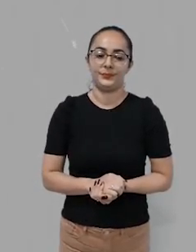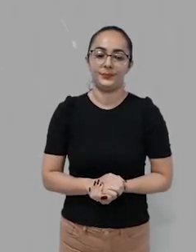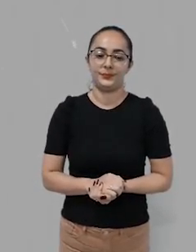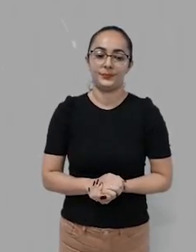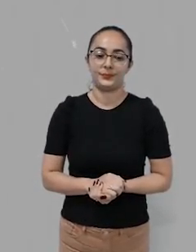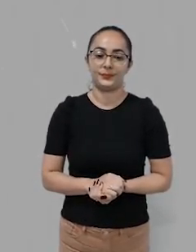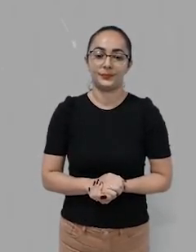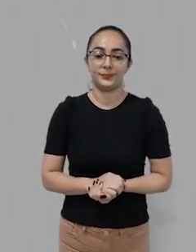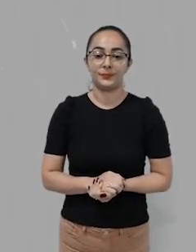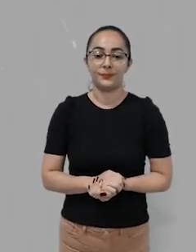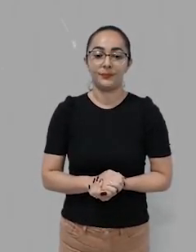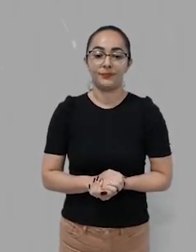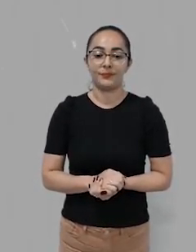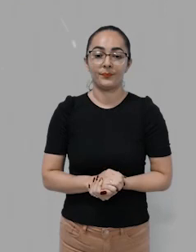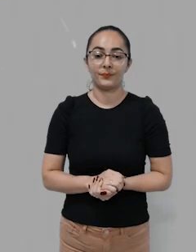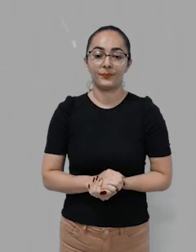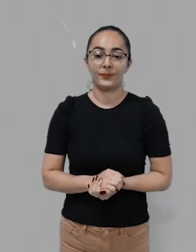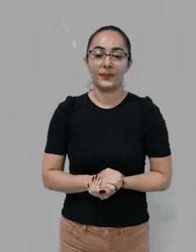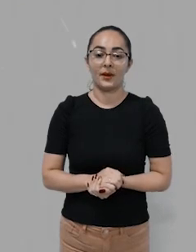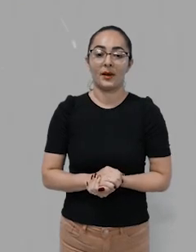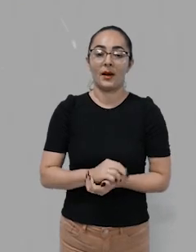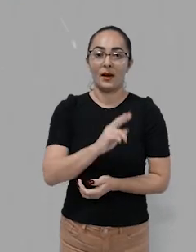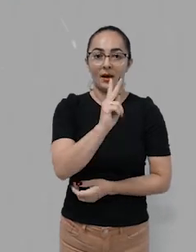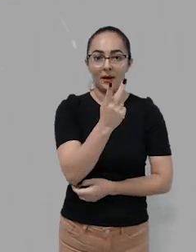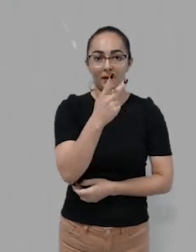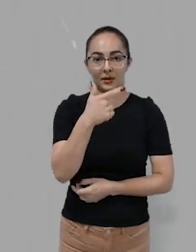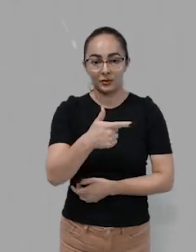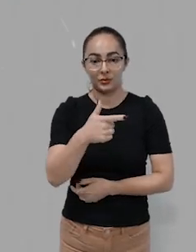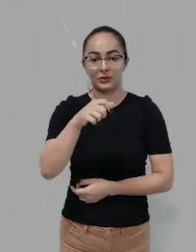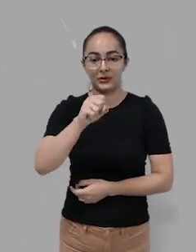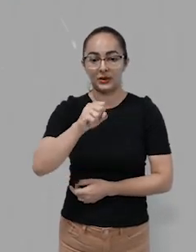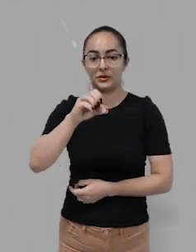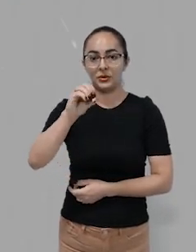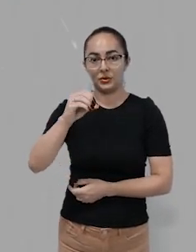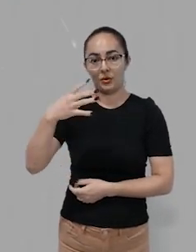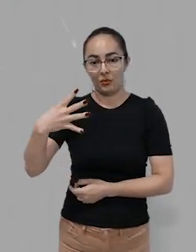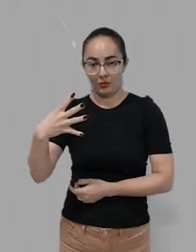sulfúrico. Aí, para o ácido sulfúrico, existe o